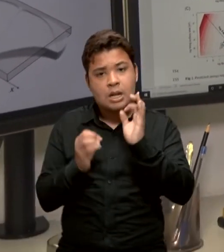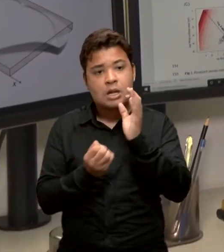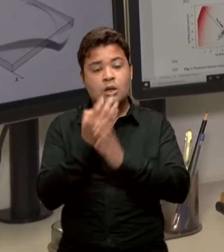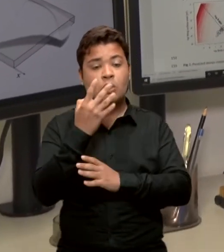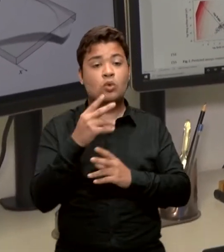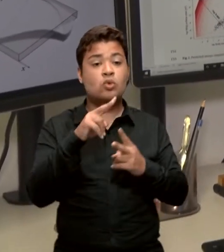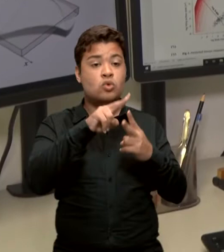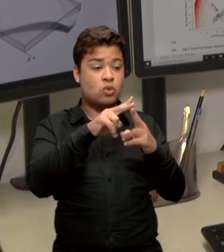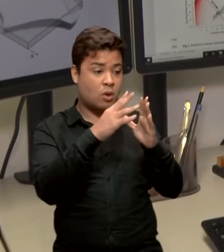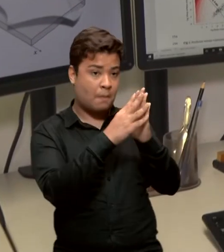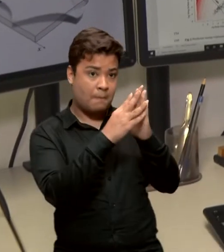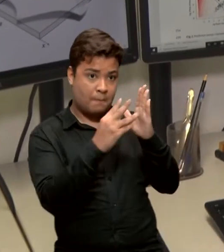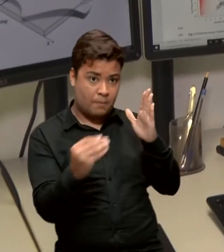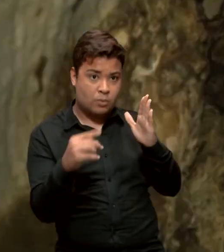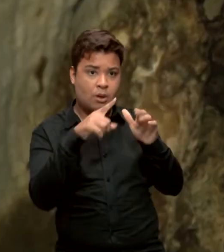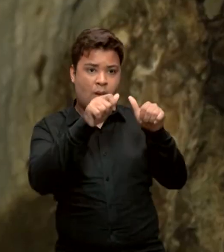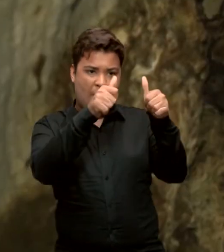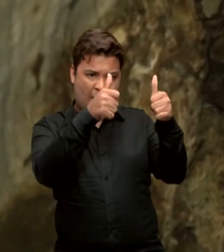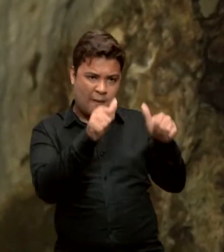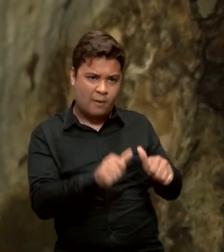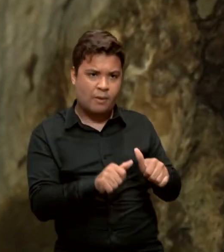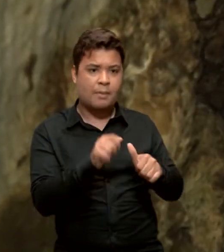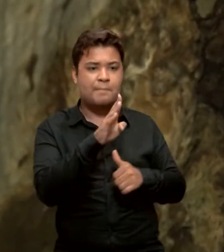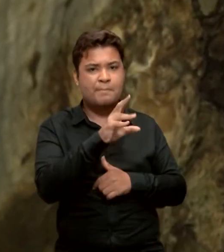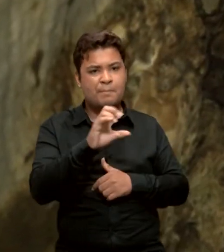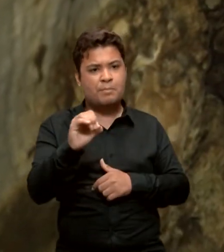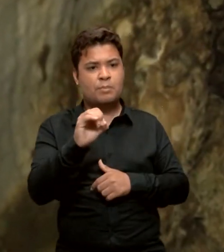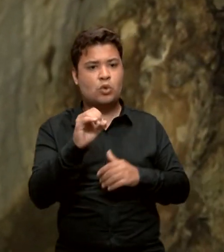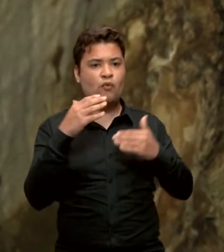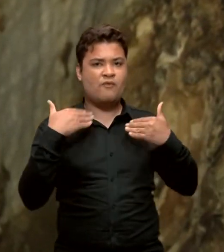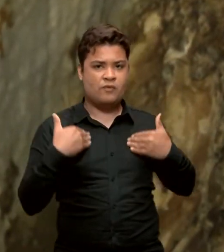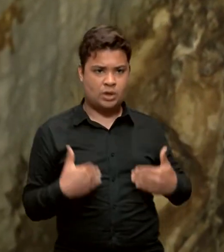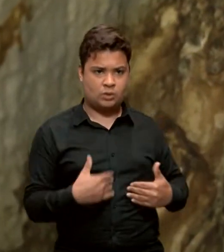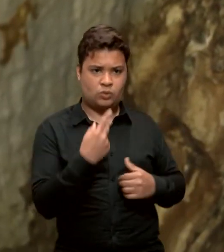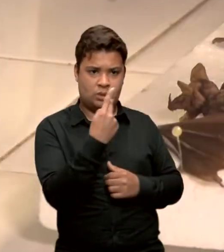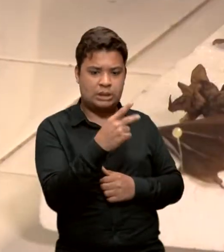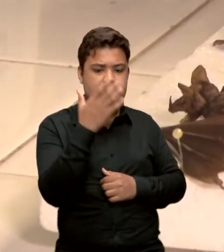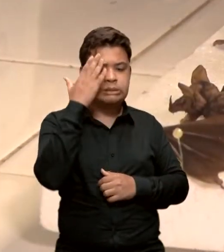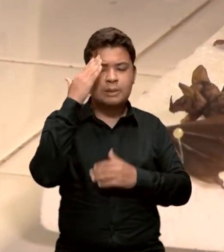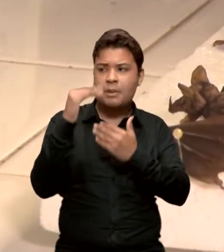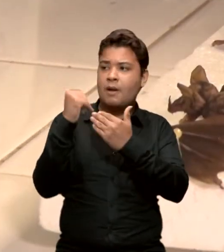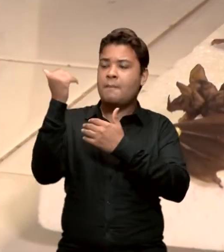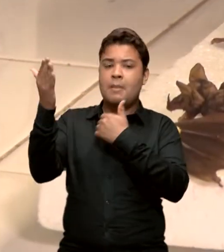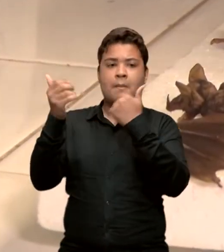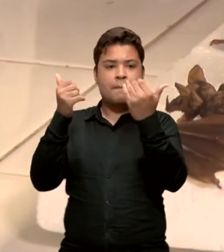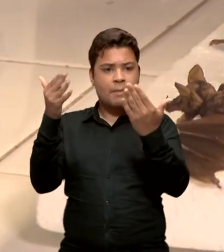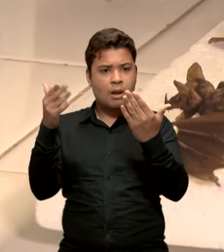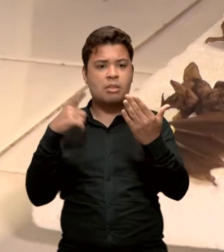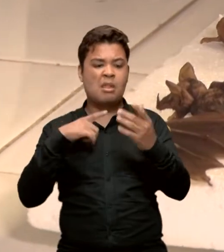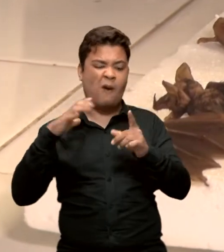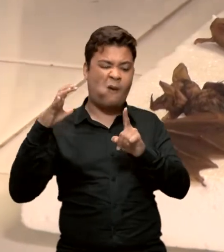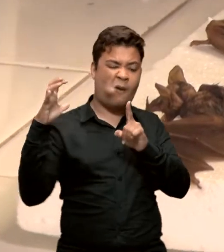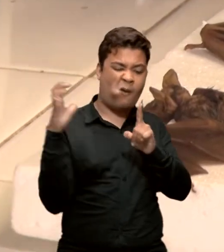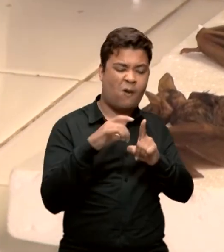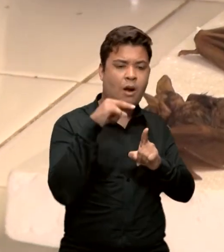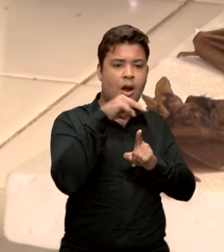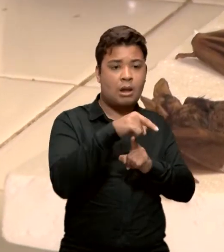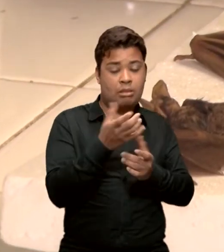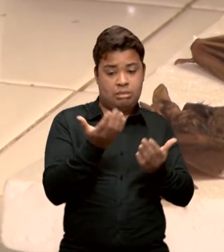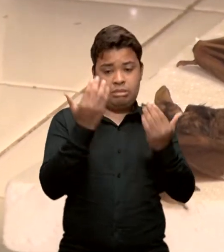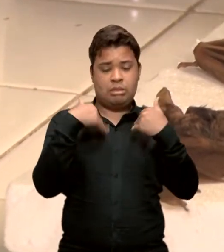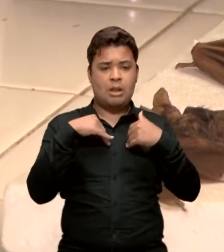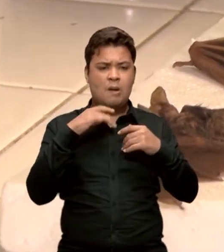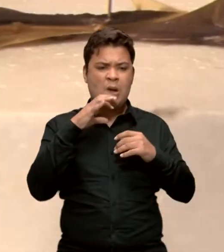da estrutura de morcegos para avaliar como os fatores externos influenciam na termorregulação de calor